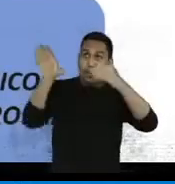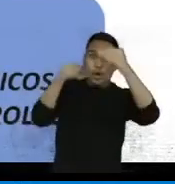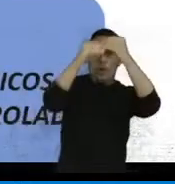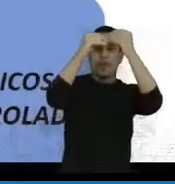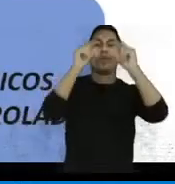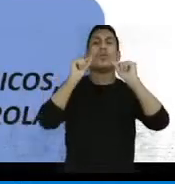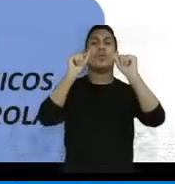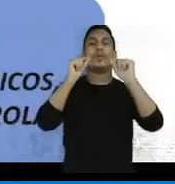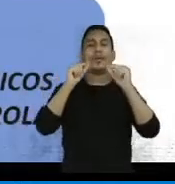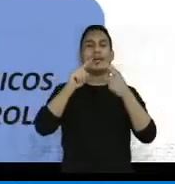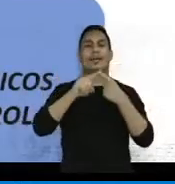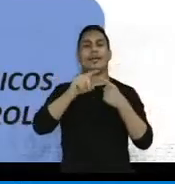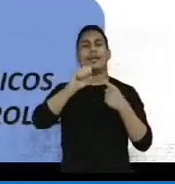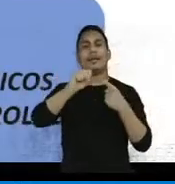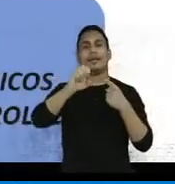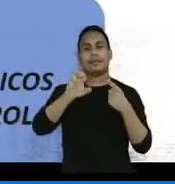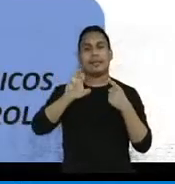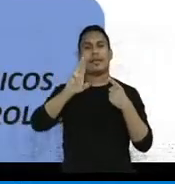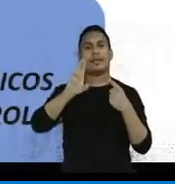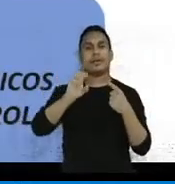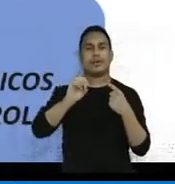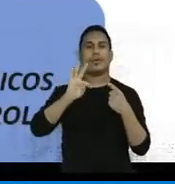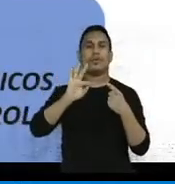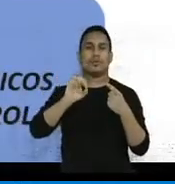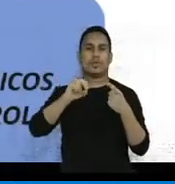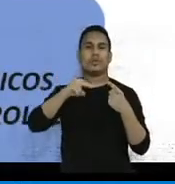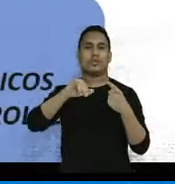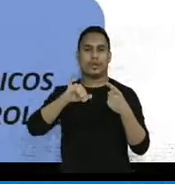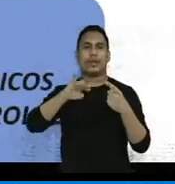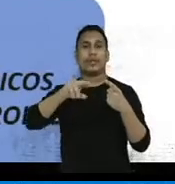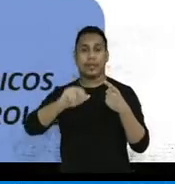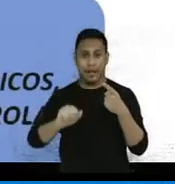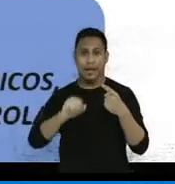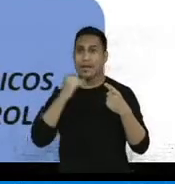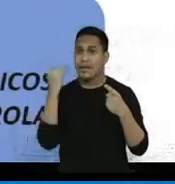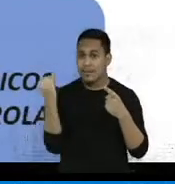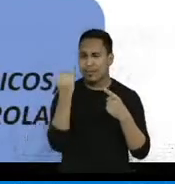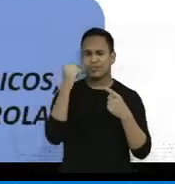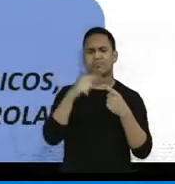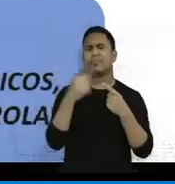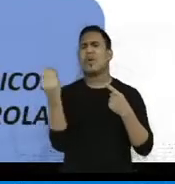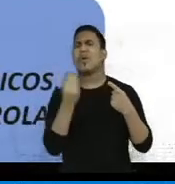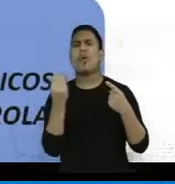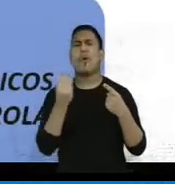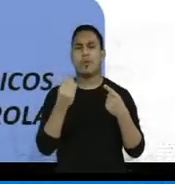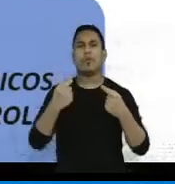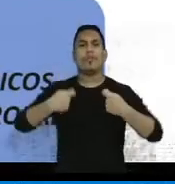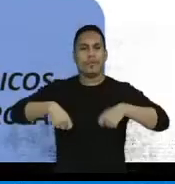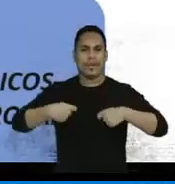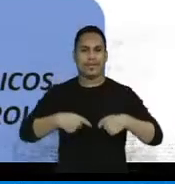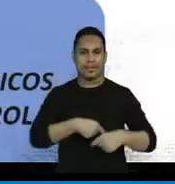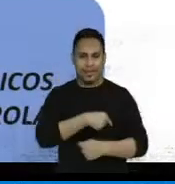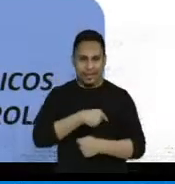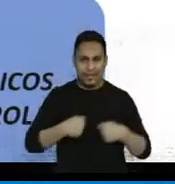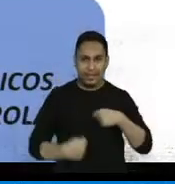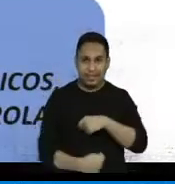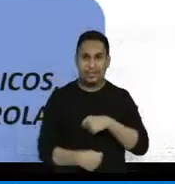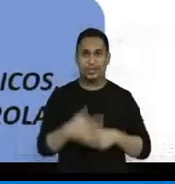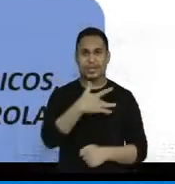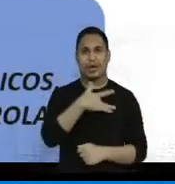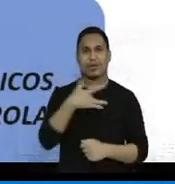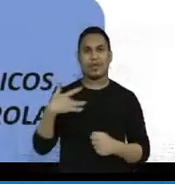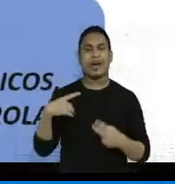produzir serotonina, eu tenho que ter intestino saudável, vitaminas do complexo B, essas 3 plantinhas,